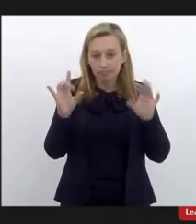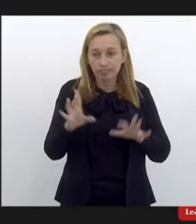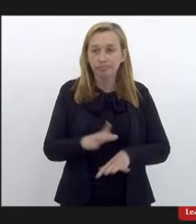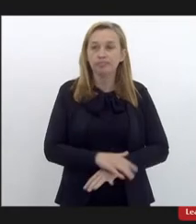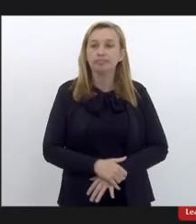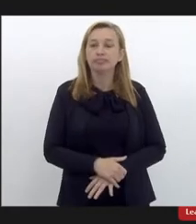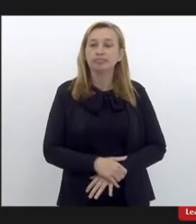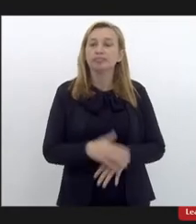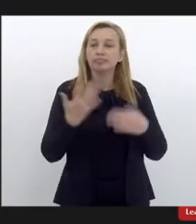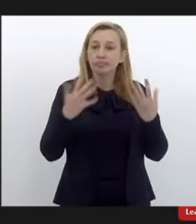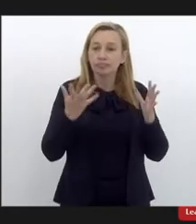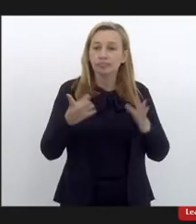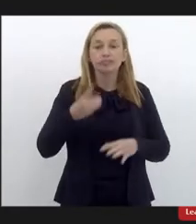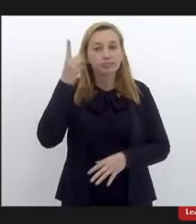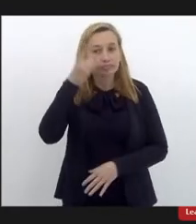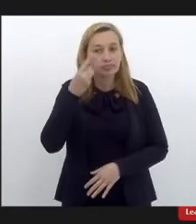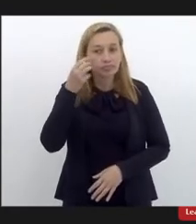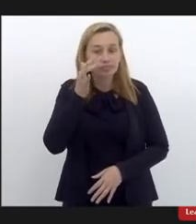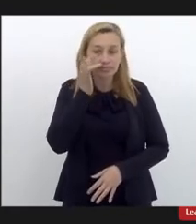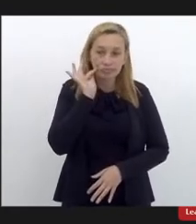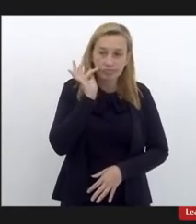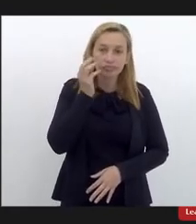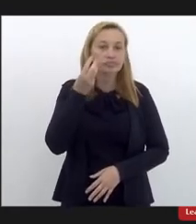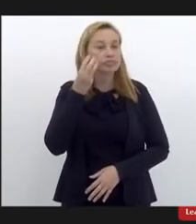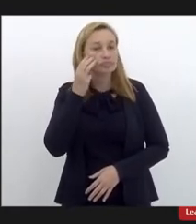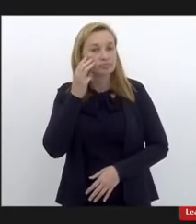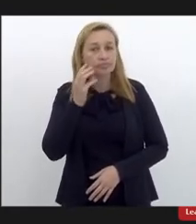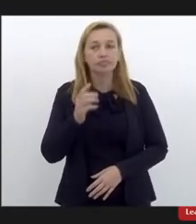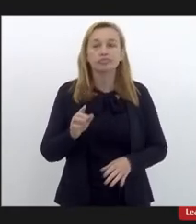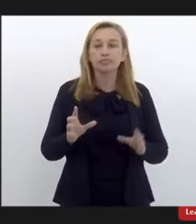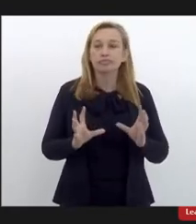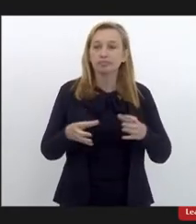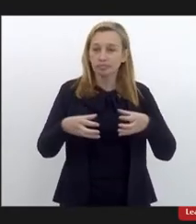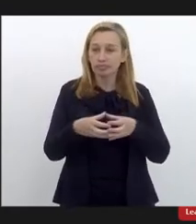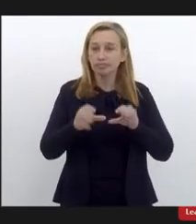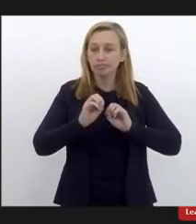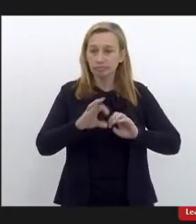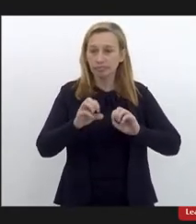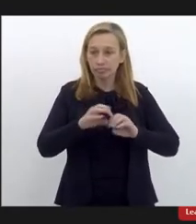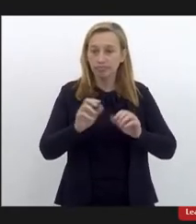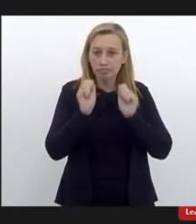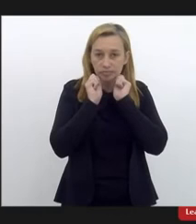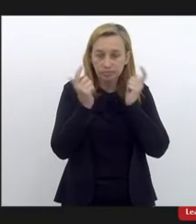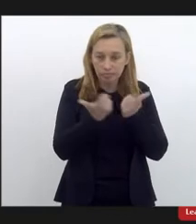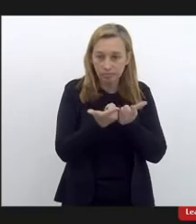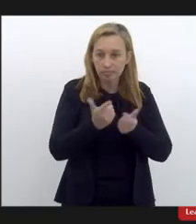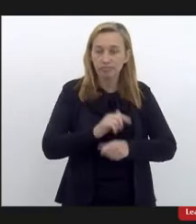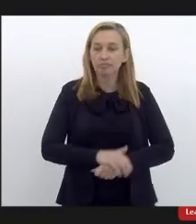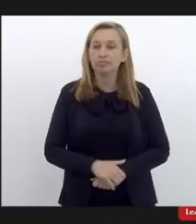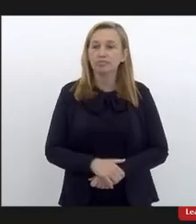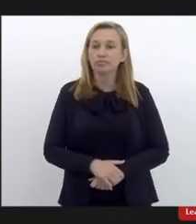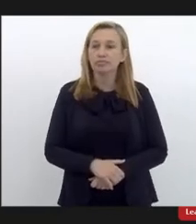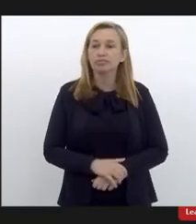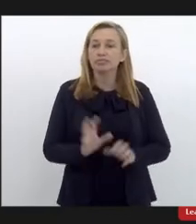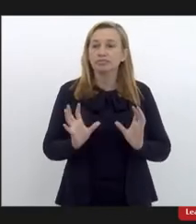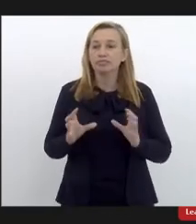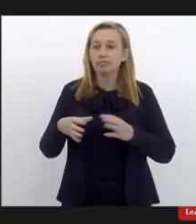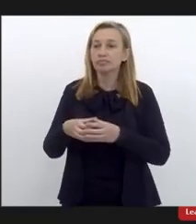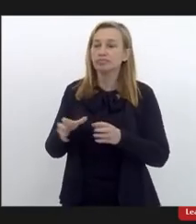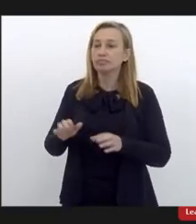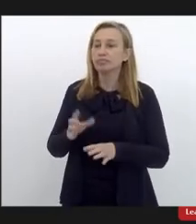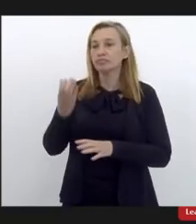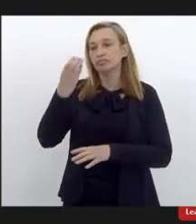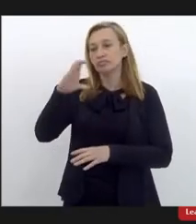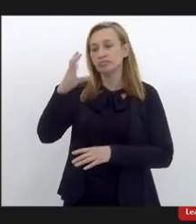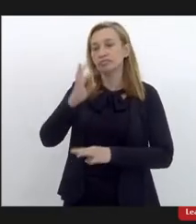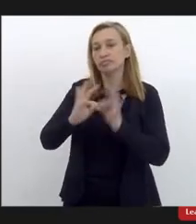De maneira especial, saudar o deputado Serafini, o deputado Valdec, né, e a Comissão de Educação da LERJ e a Comissão de Ciência e Tecnologia, que têm